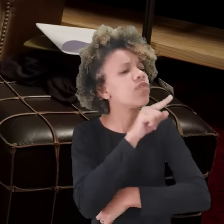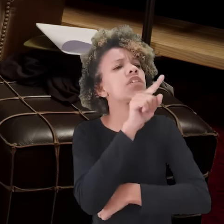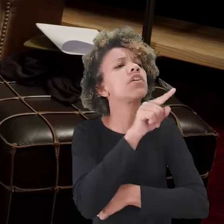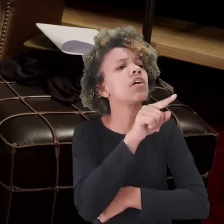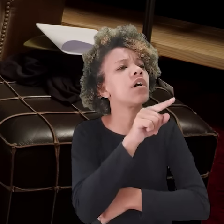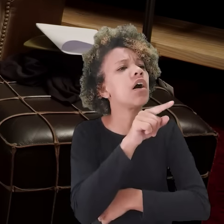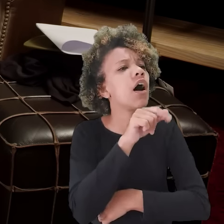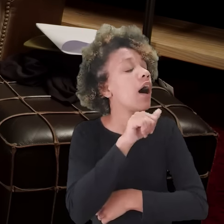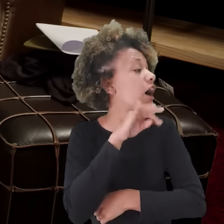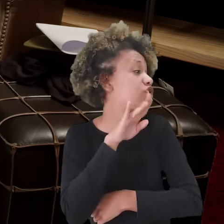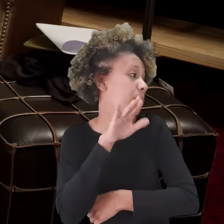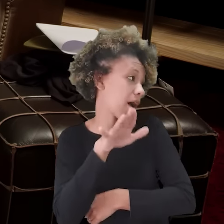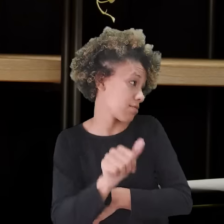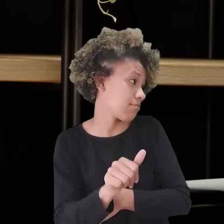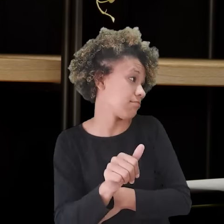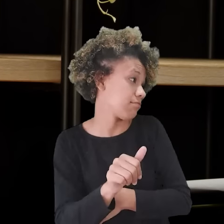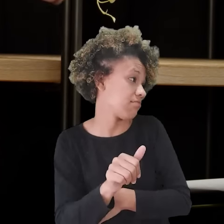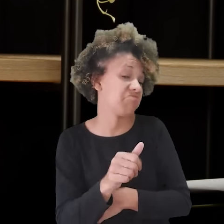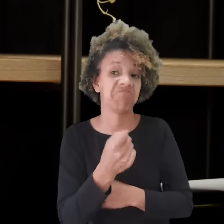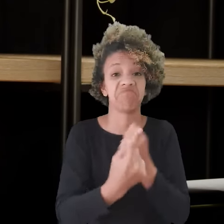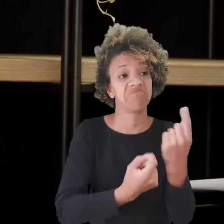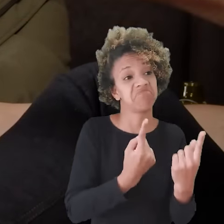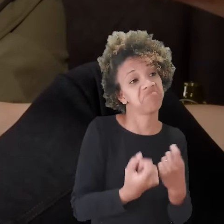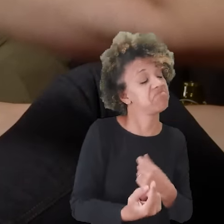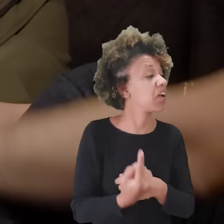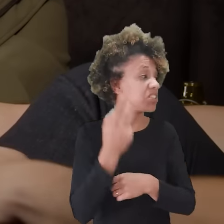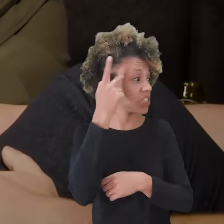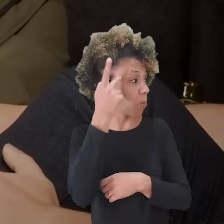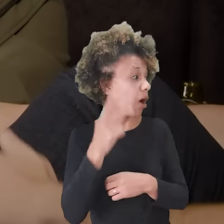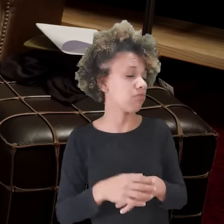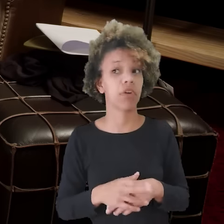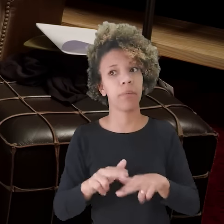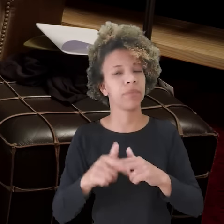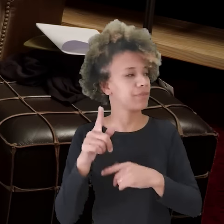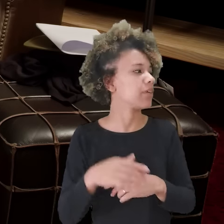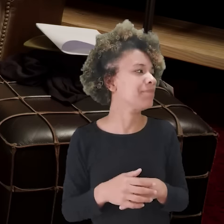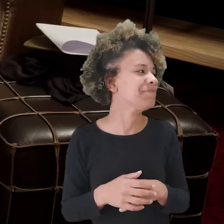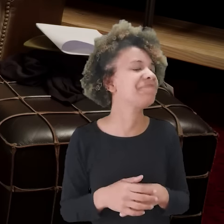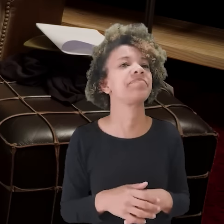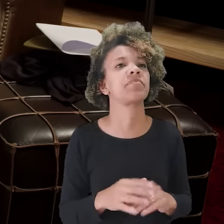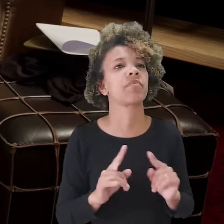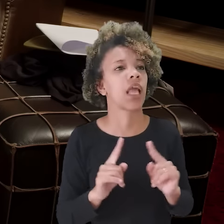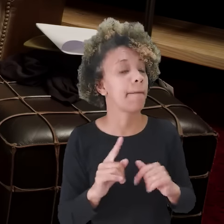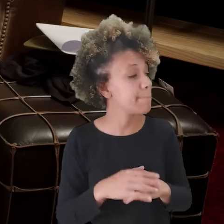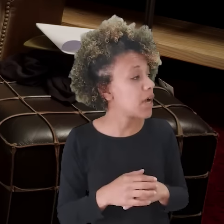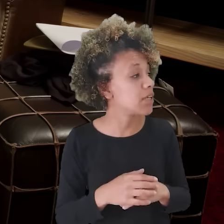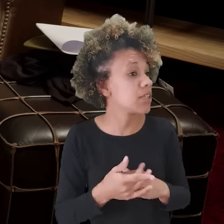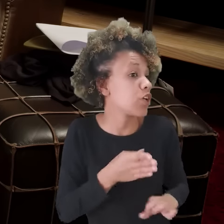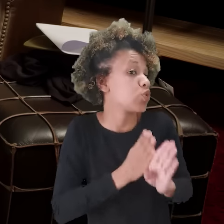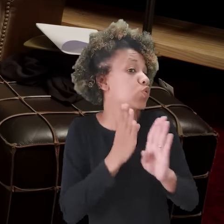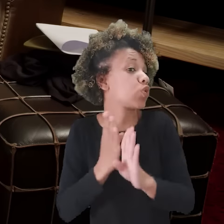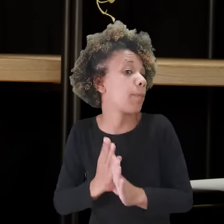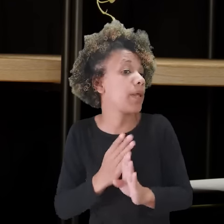onde de Atibaia você vai ver pô cara de São Paulo então por isso que ele tá aqui então assim você